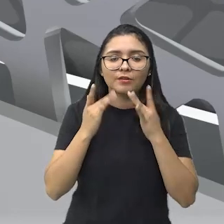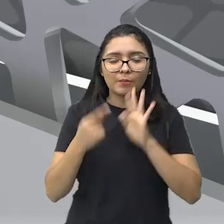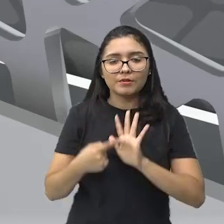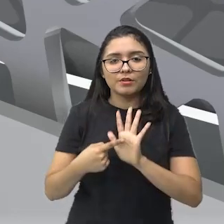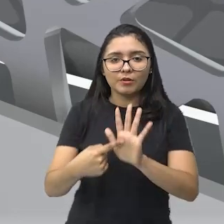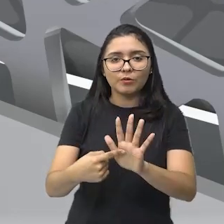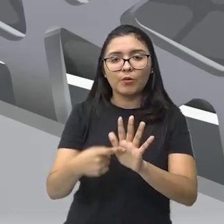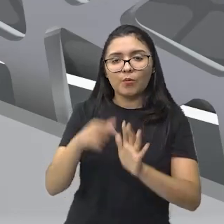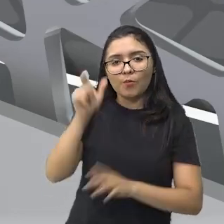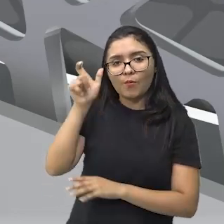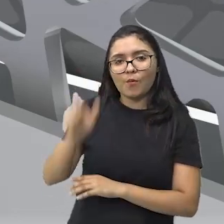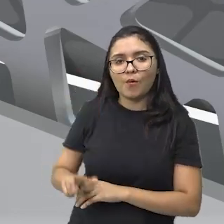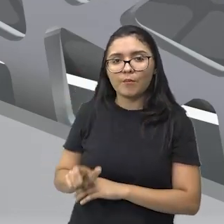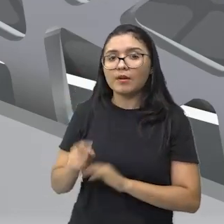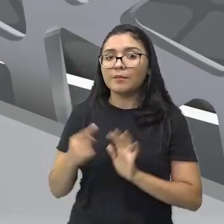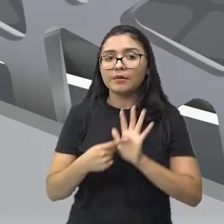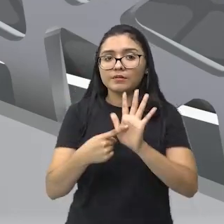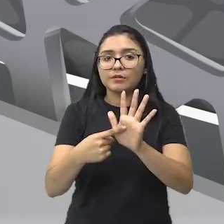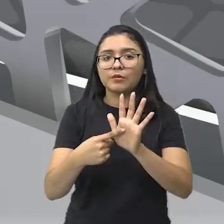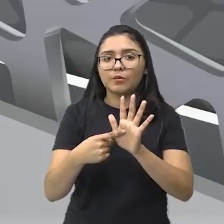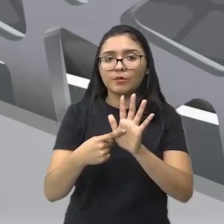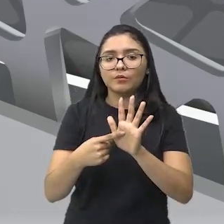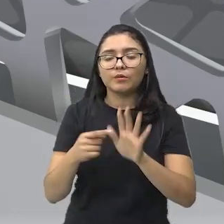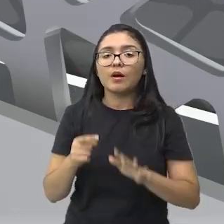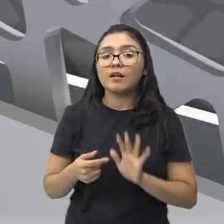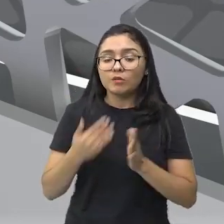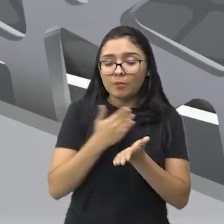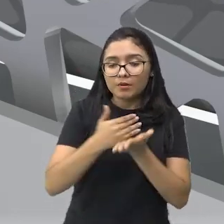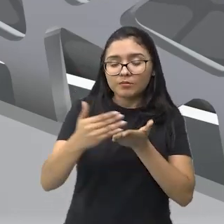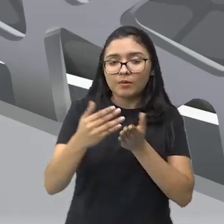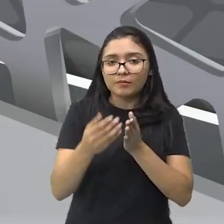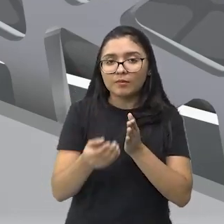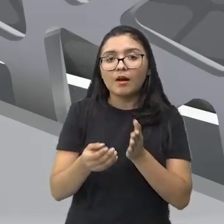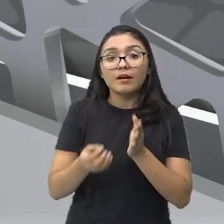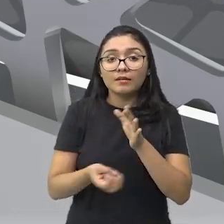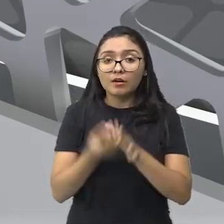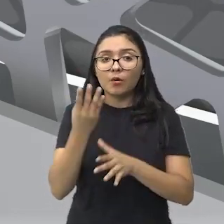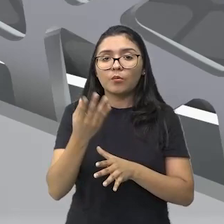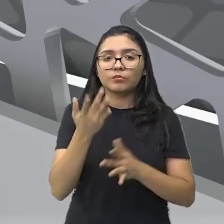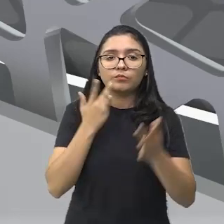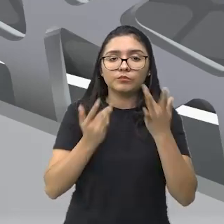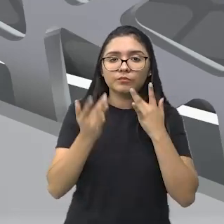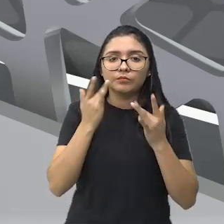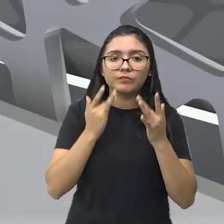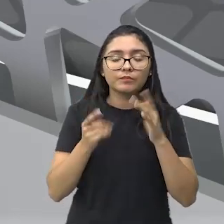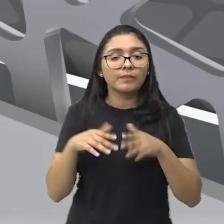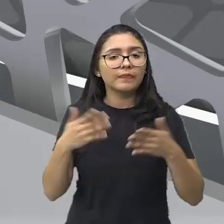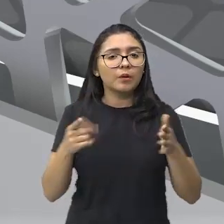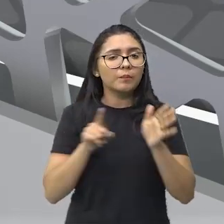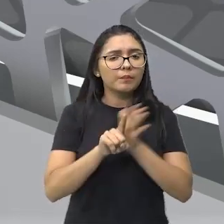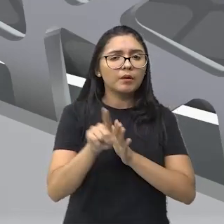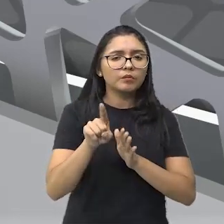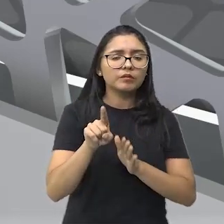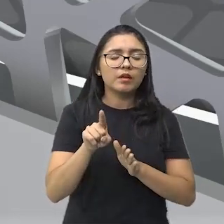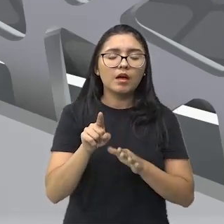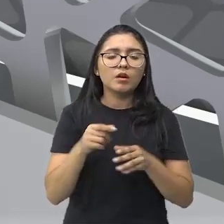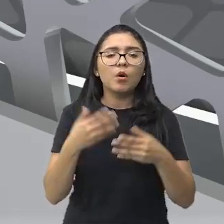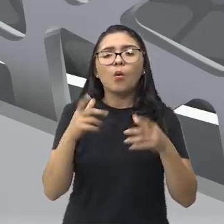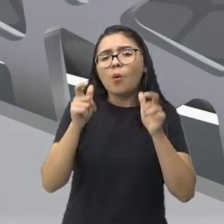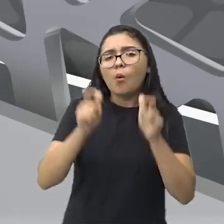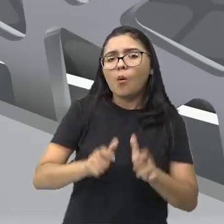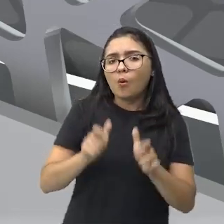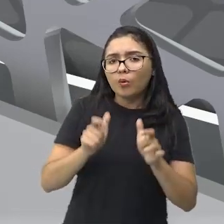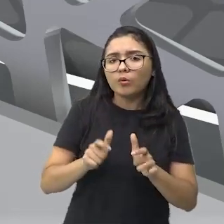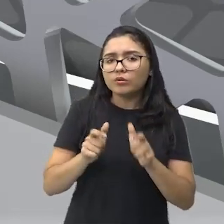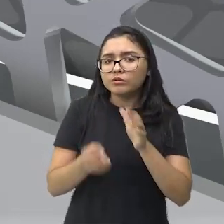A partir daquele momento surge a palavra teatro, tá? Então, quando perguntarem para vocês aonde surgiu o